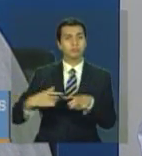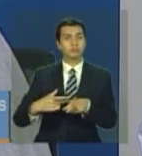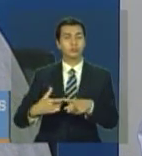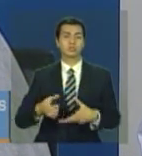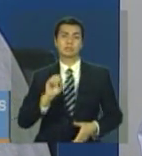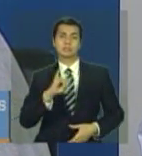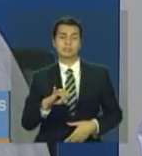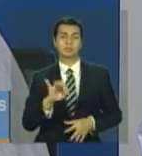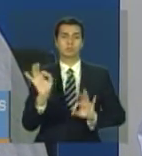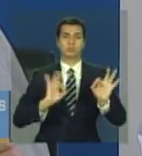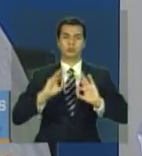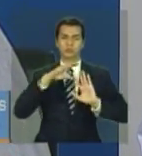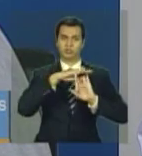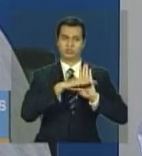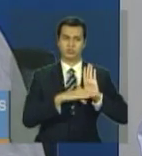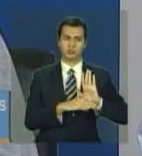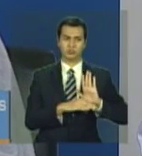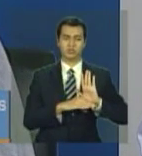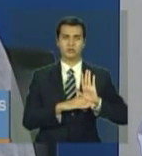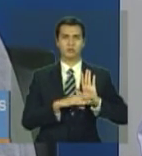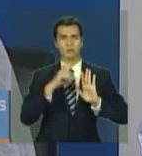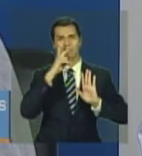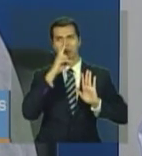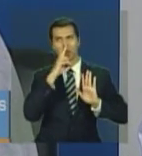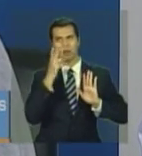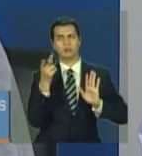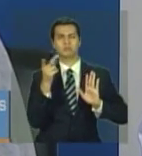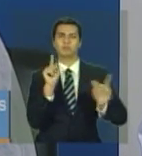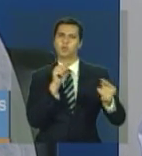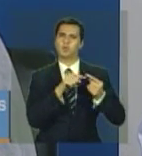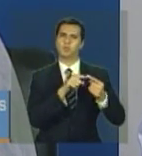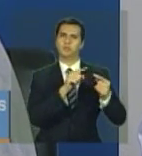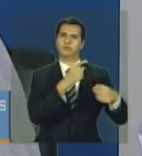dependendo do tipo do projeto, seria mais voltado para municípios